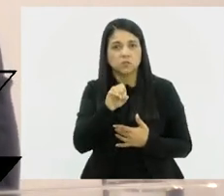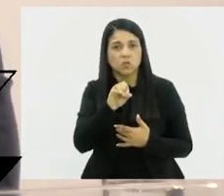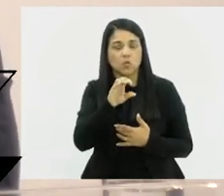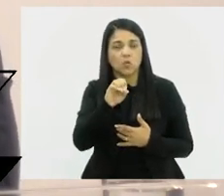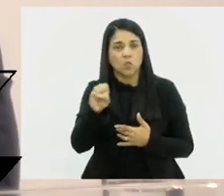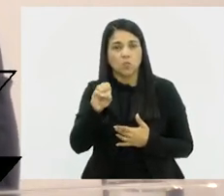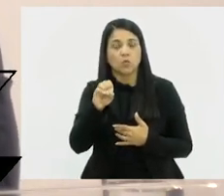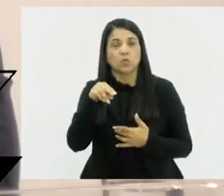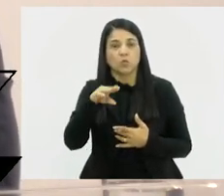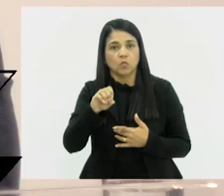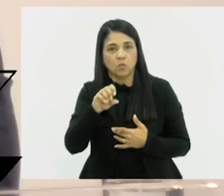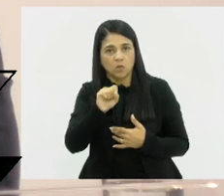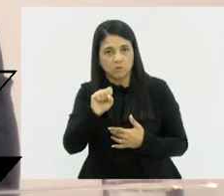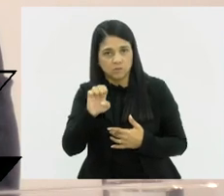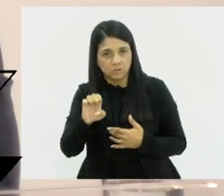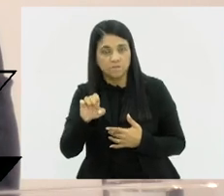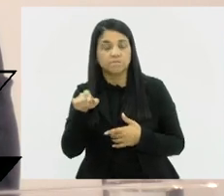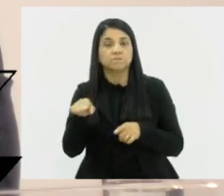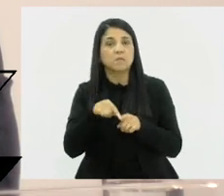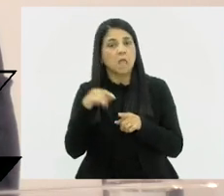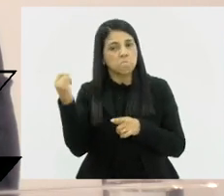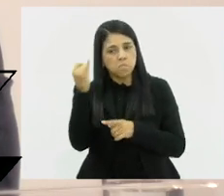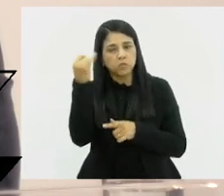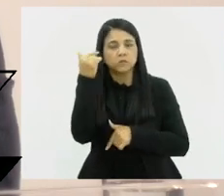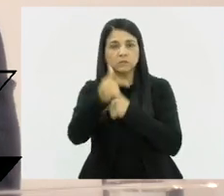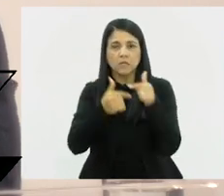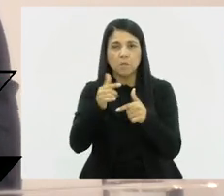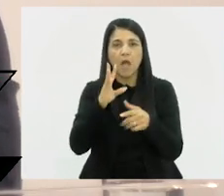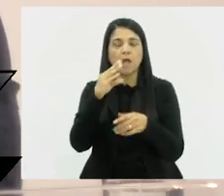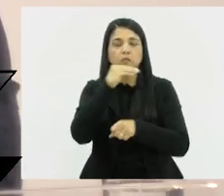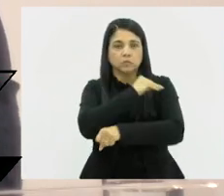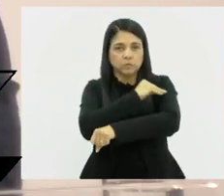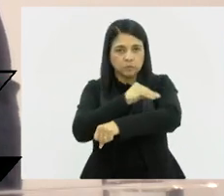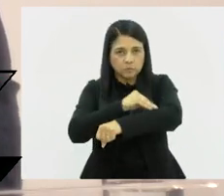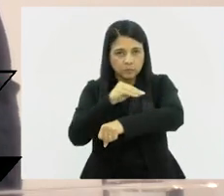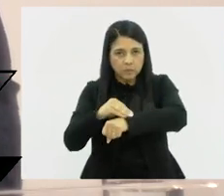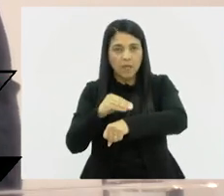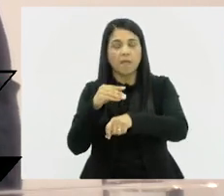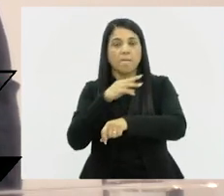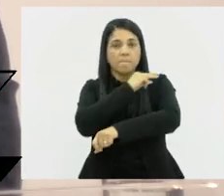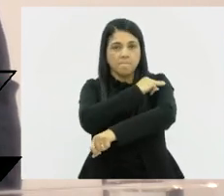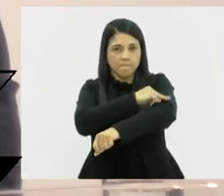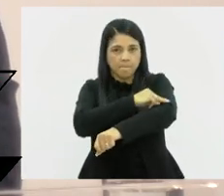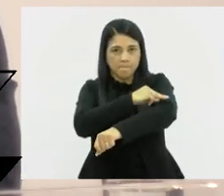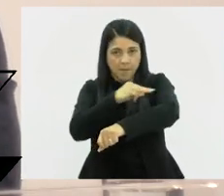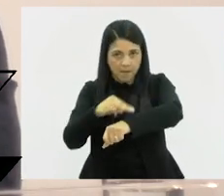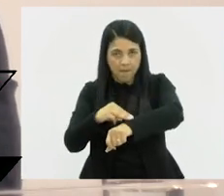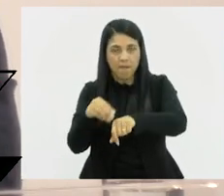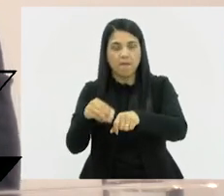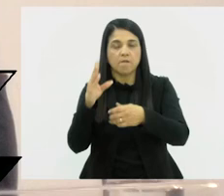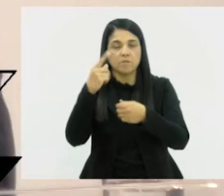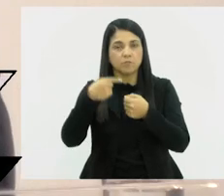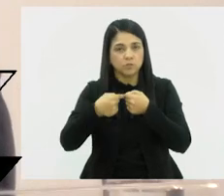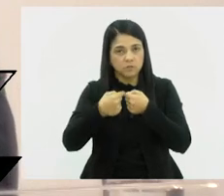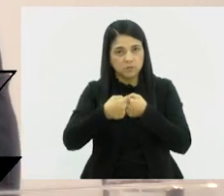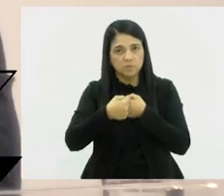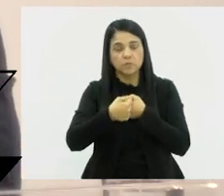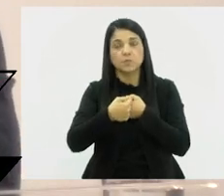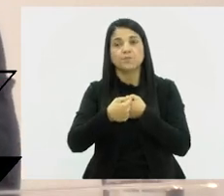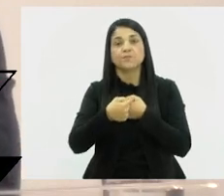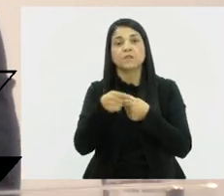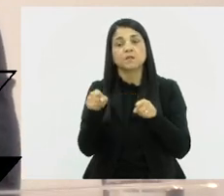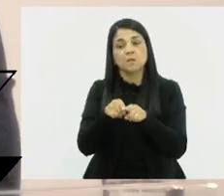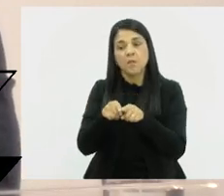um trabalho muito importante lá no município de Macaé e que precisa, em casos como esse, como aqui o doutor